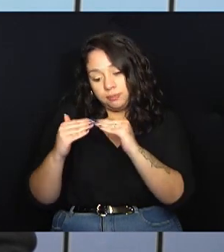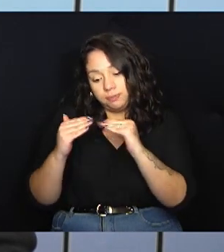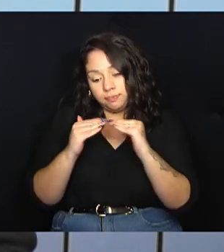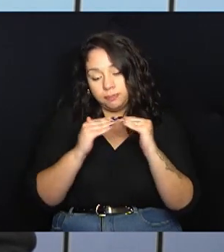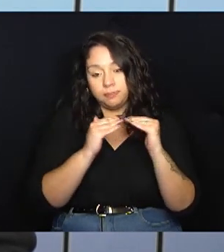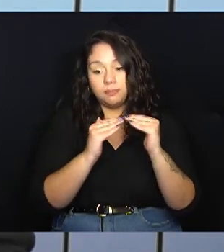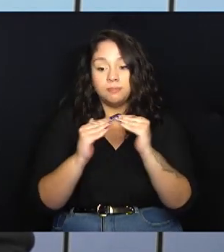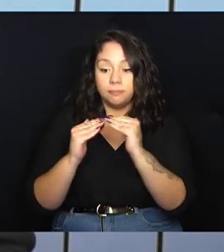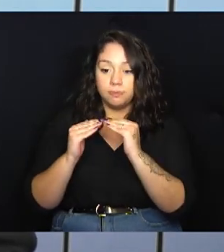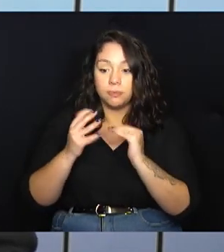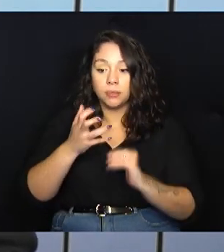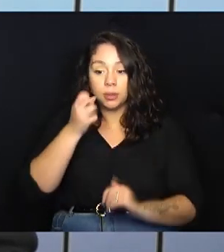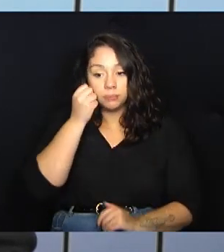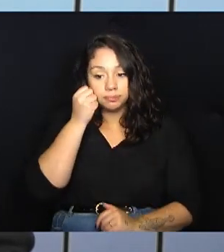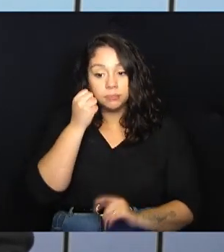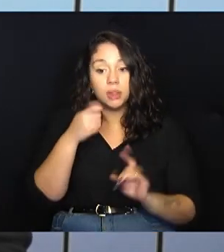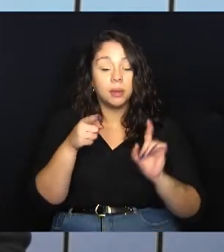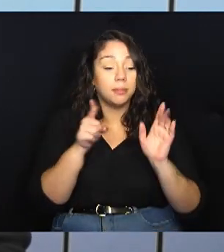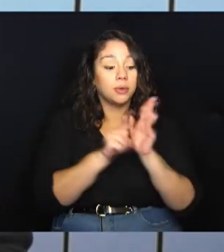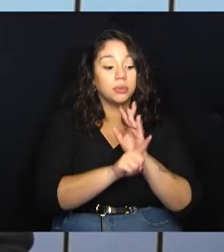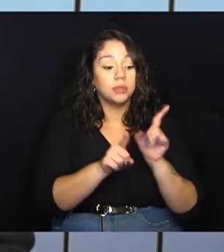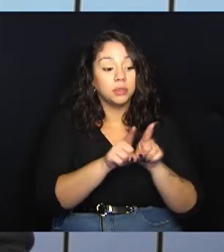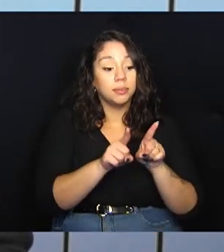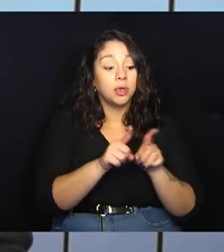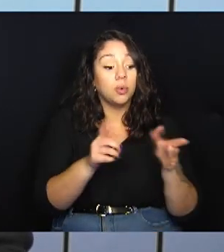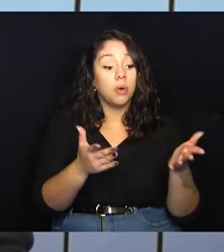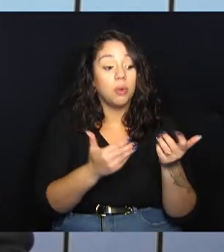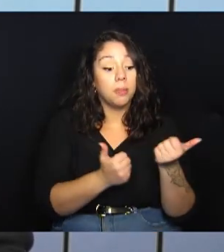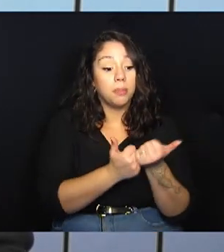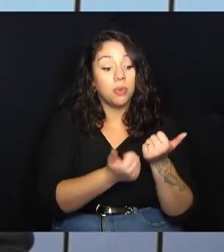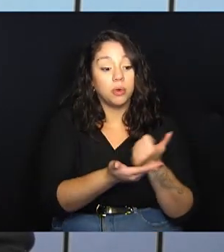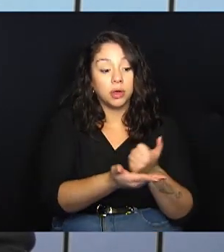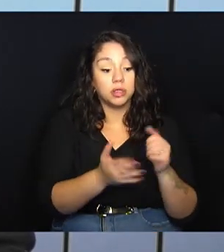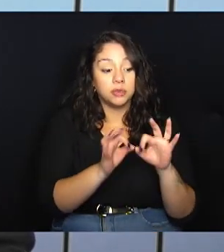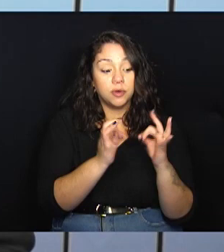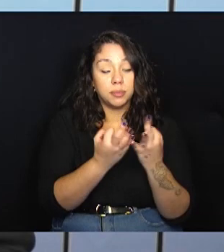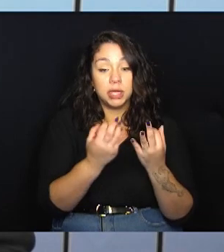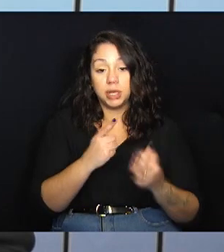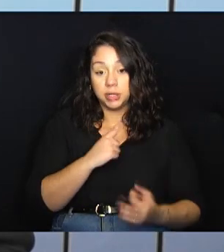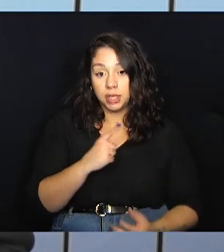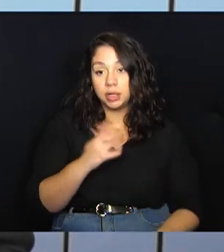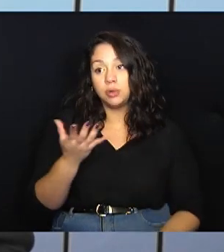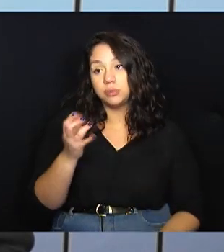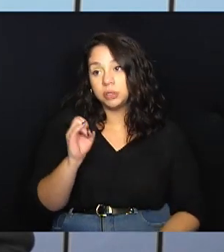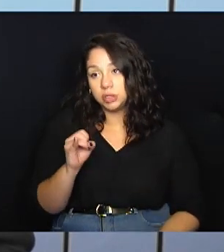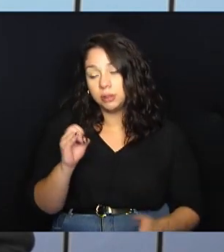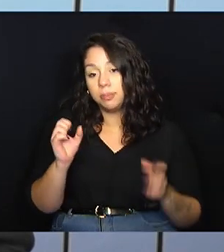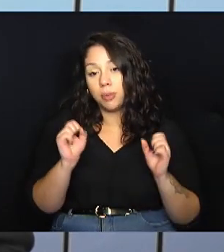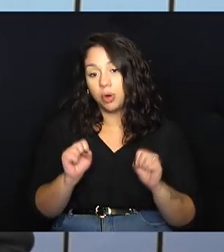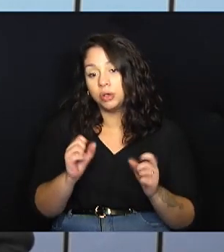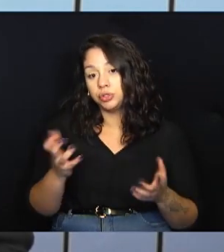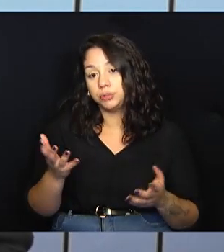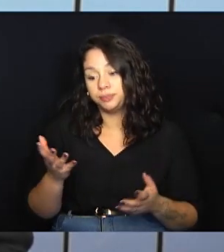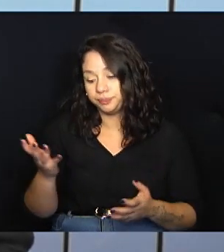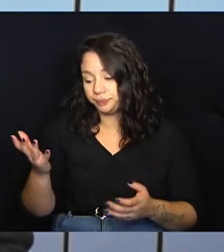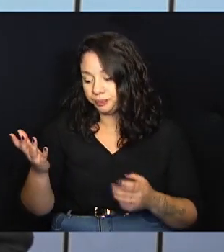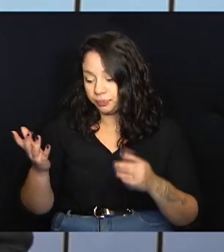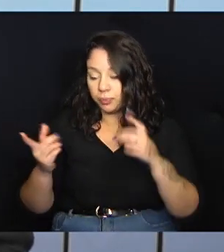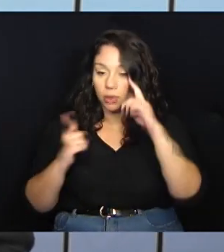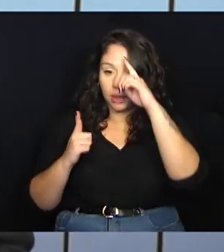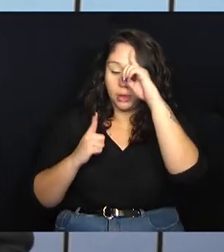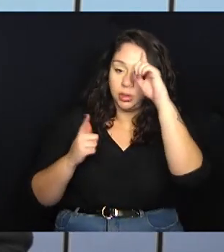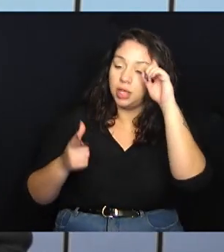acolhimento. E perguntamos também qual é a rede de apoio que essa família tem. Então, se ela poderá contar com